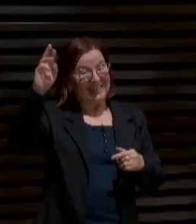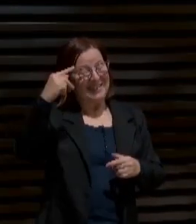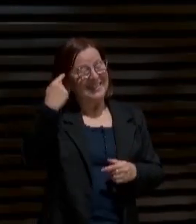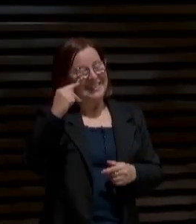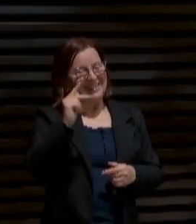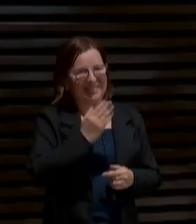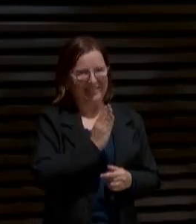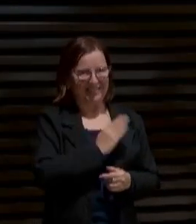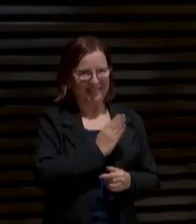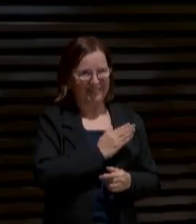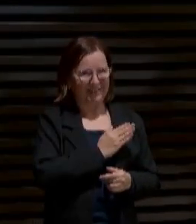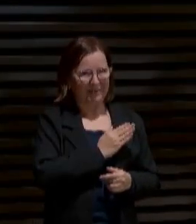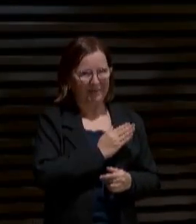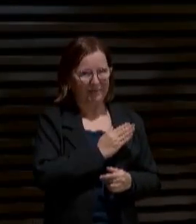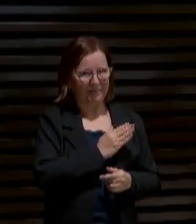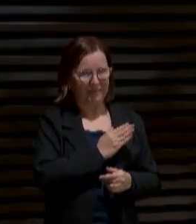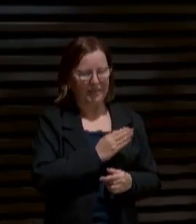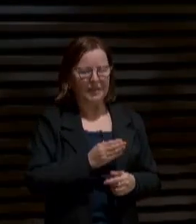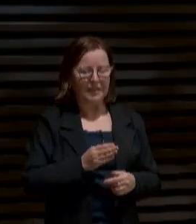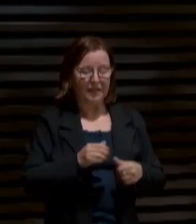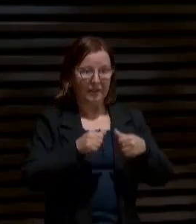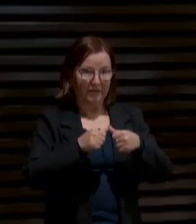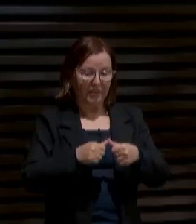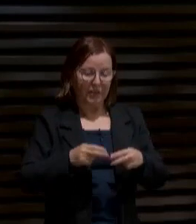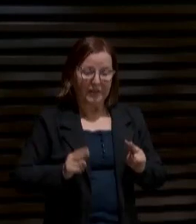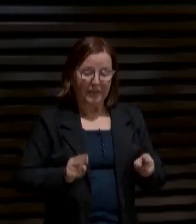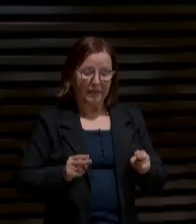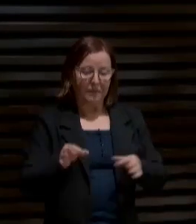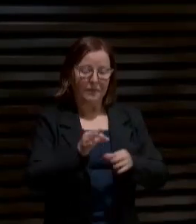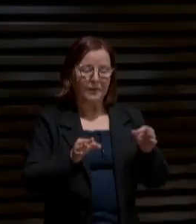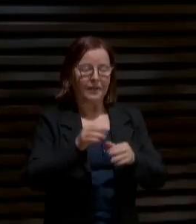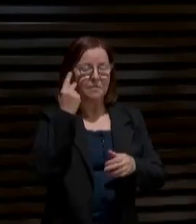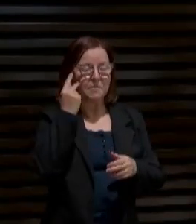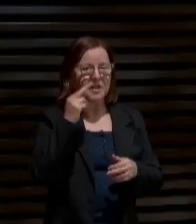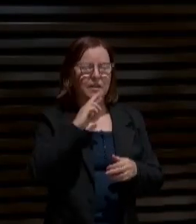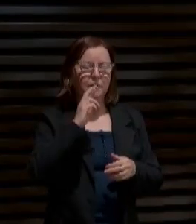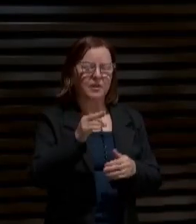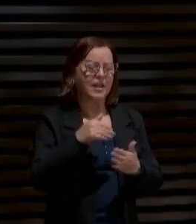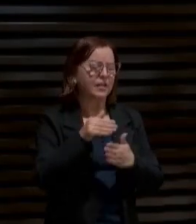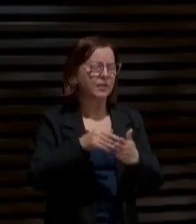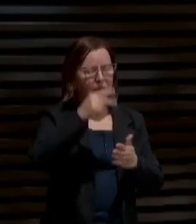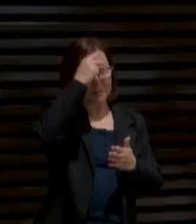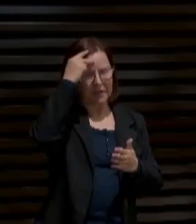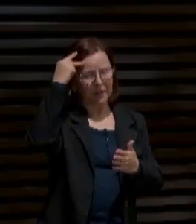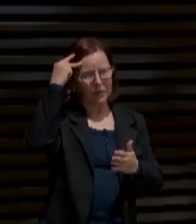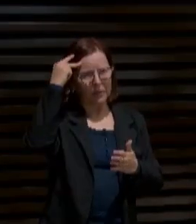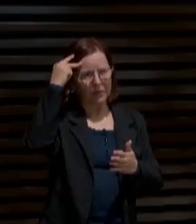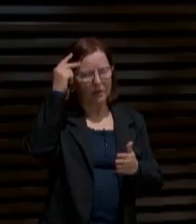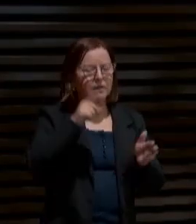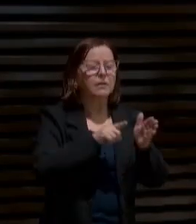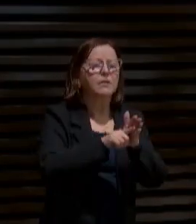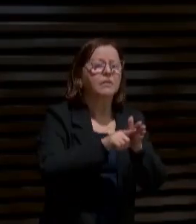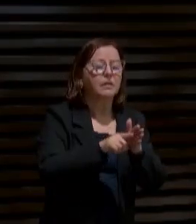seu coração estando sempre preparados para responder a toda aquele que pedir a razão da esperança